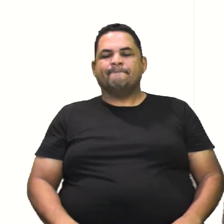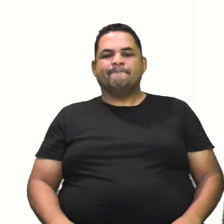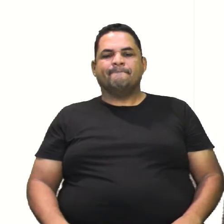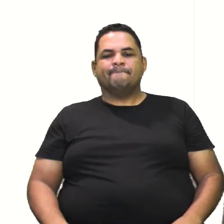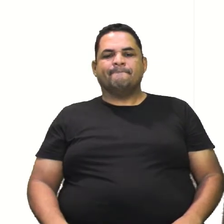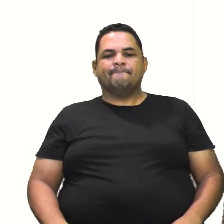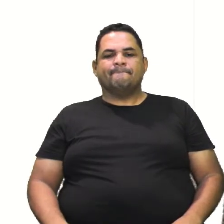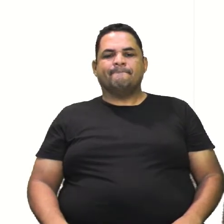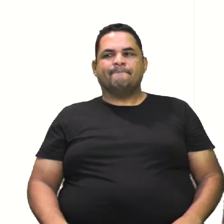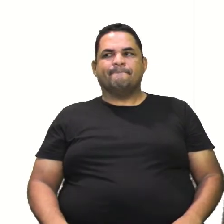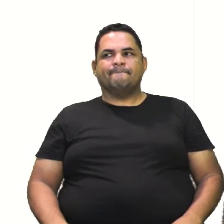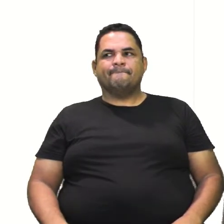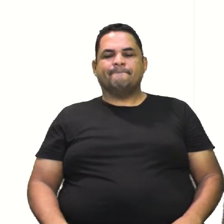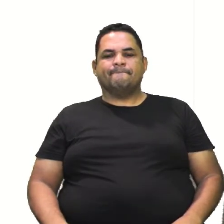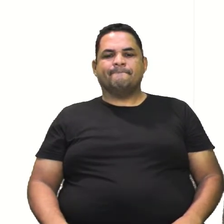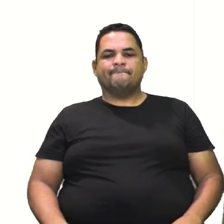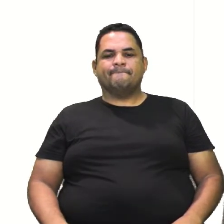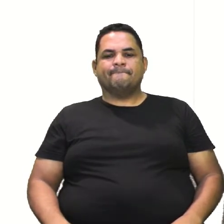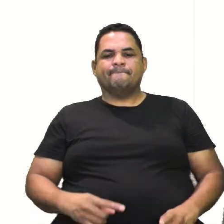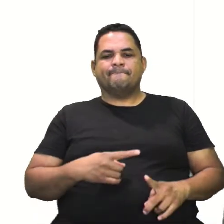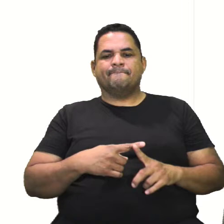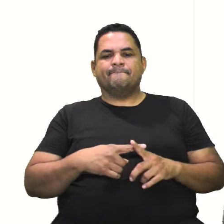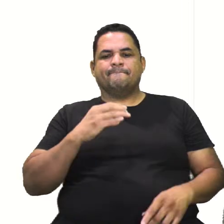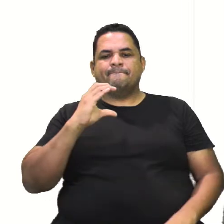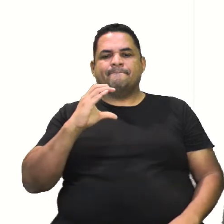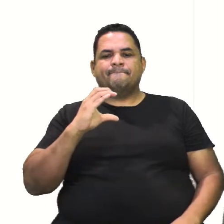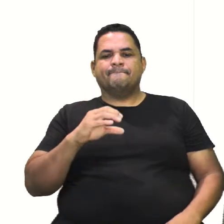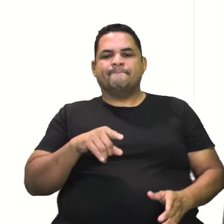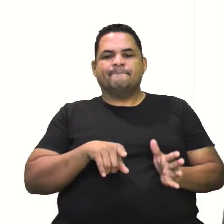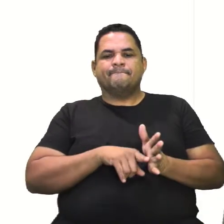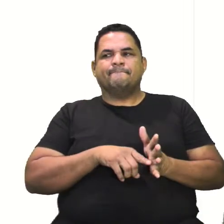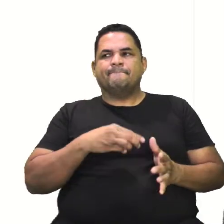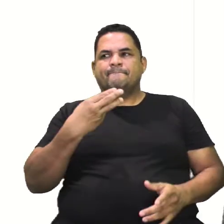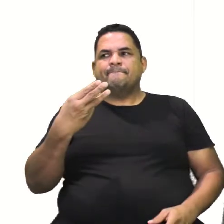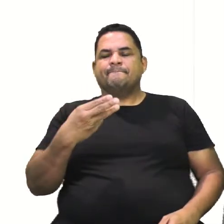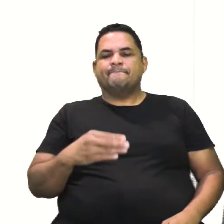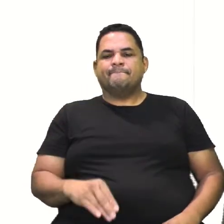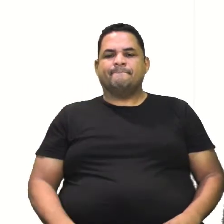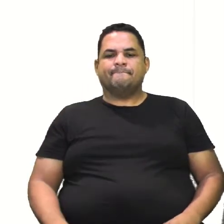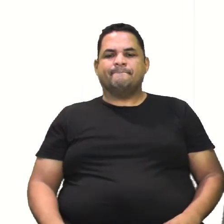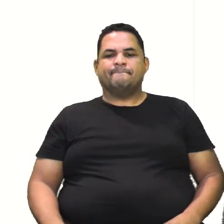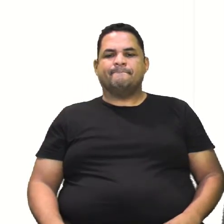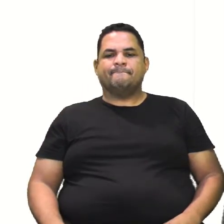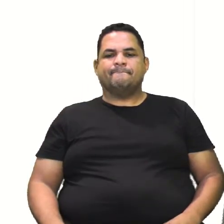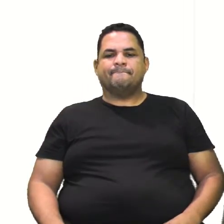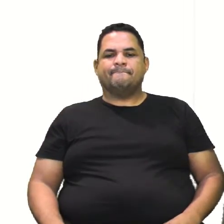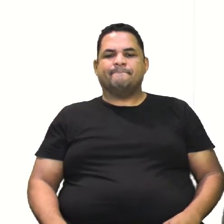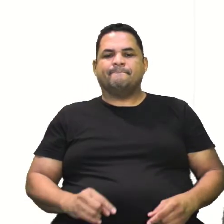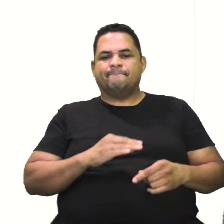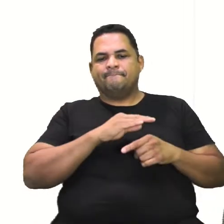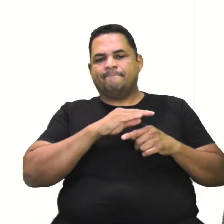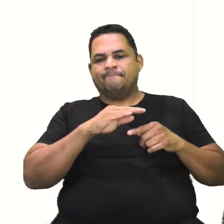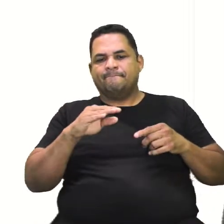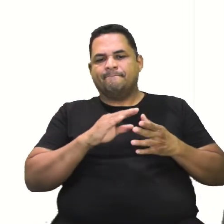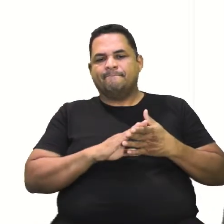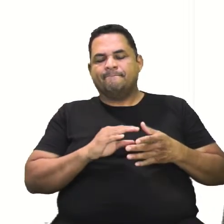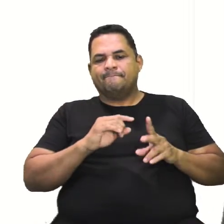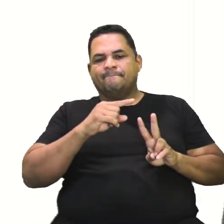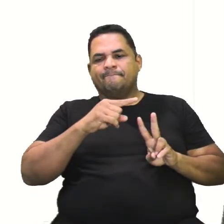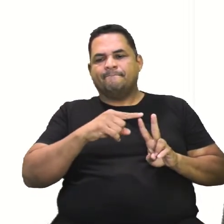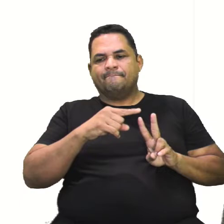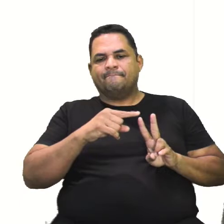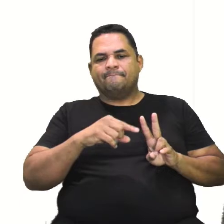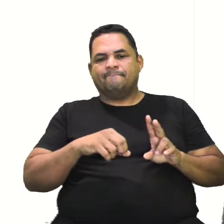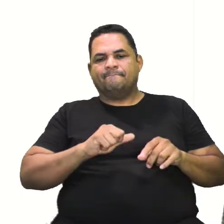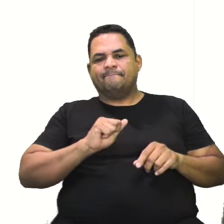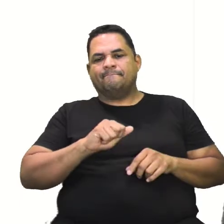também. Vezes o Y do ponto. 1 também. Mais o C, que é menos 3. Sobre raiz